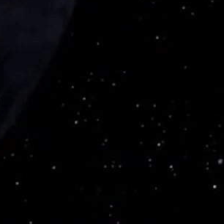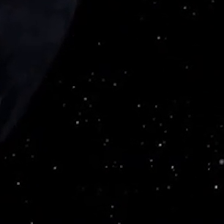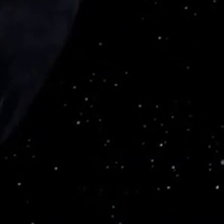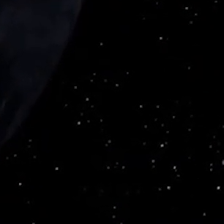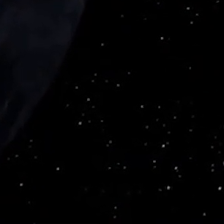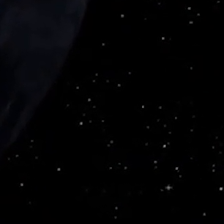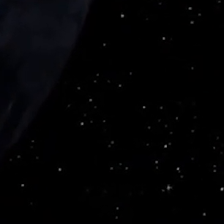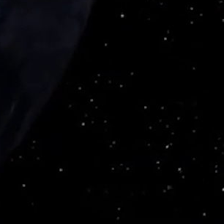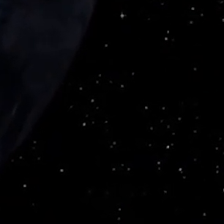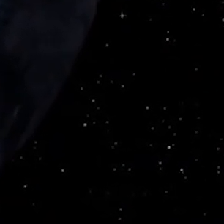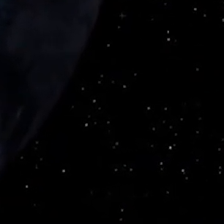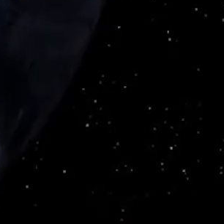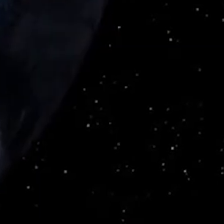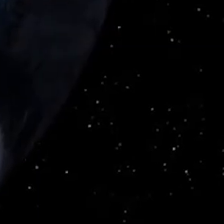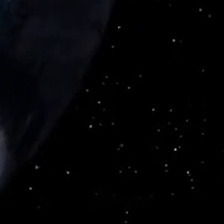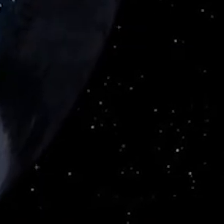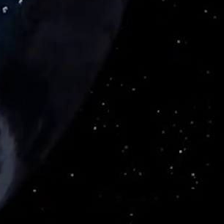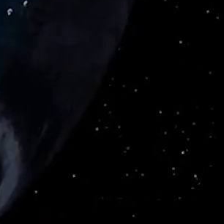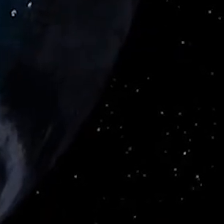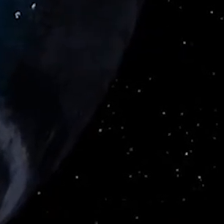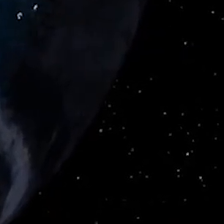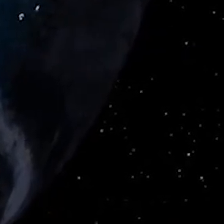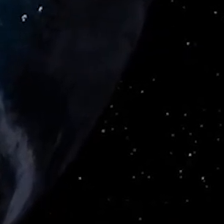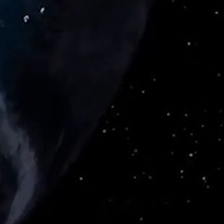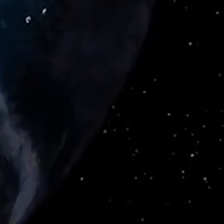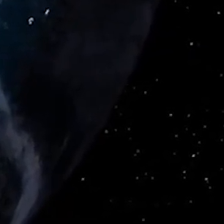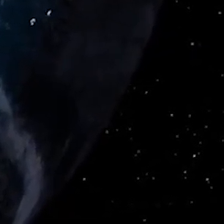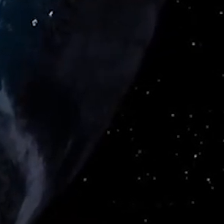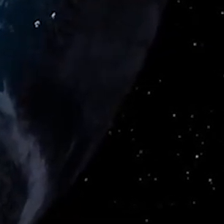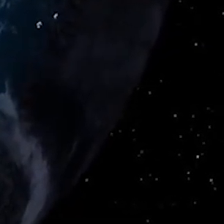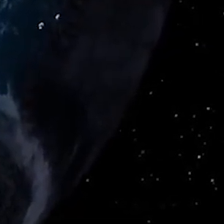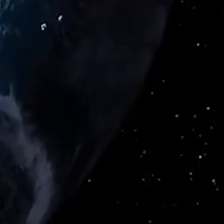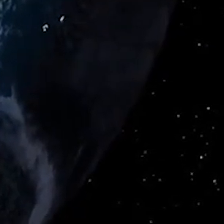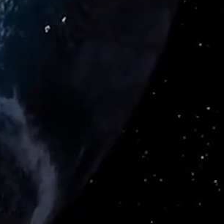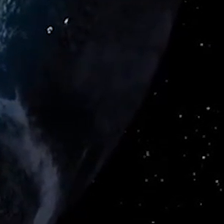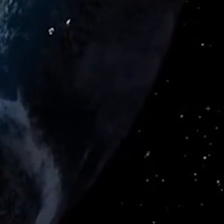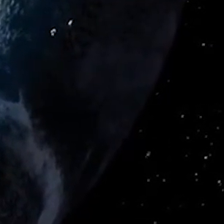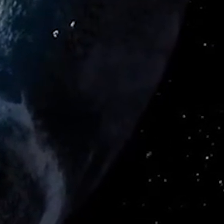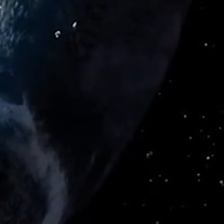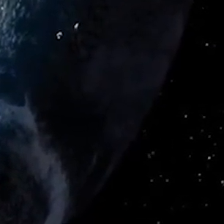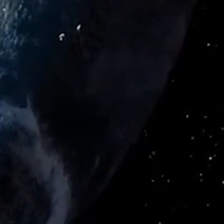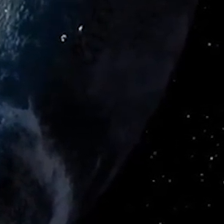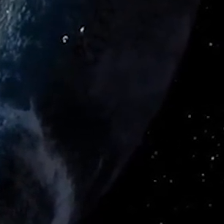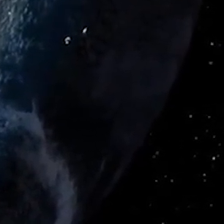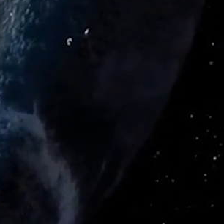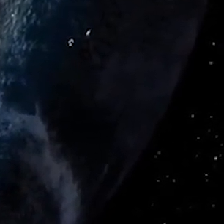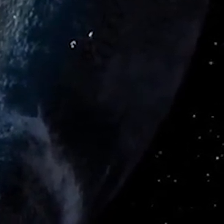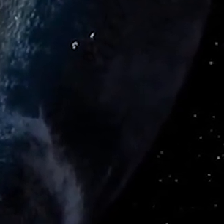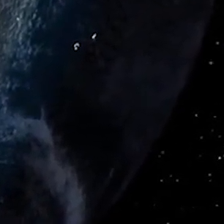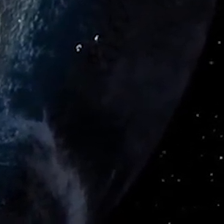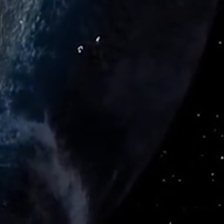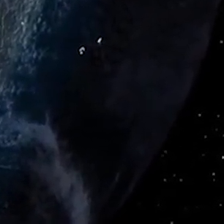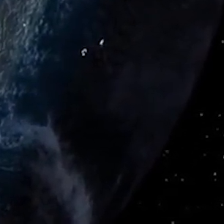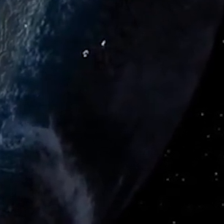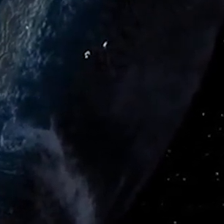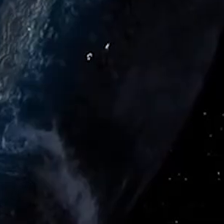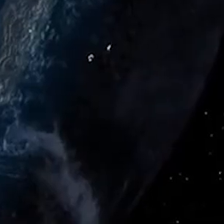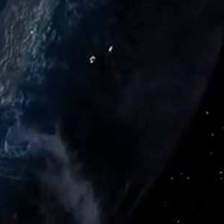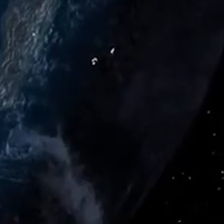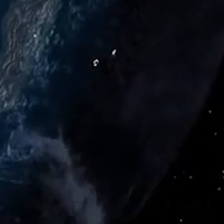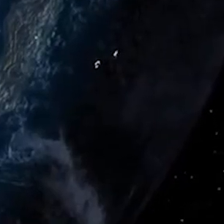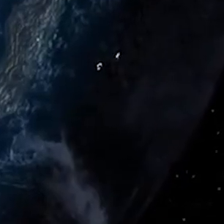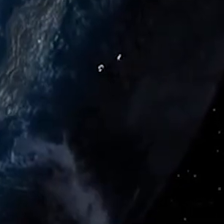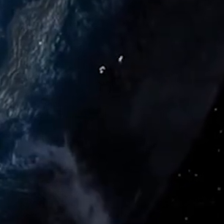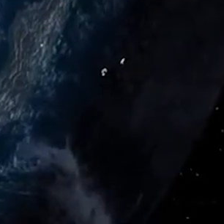3 Américas, Europa, África, Ásia e Oceania, conectadas pela mesma doutrina, pela direção